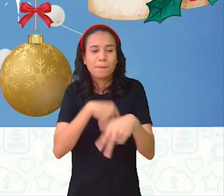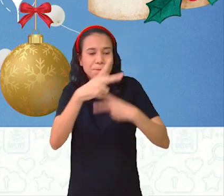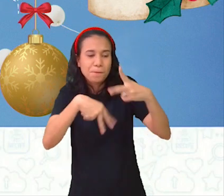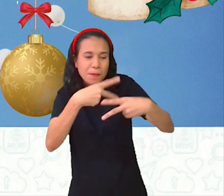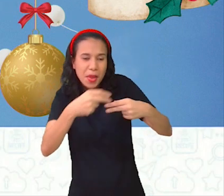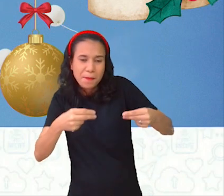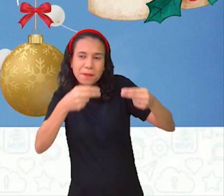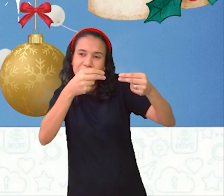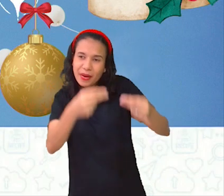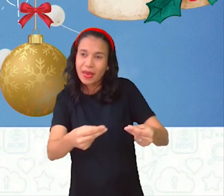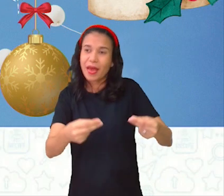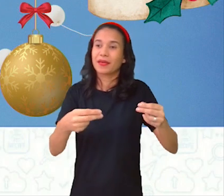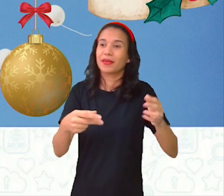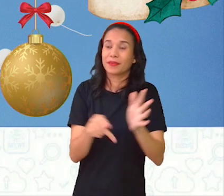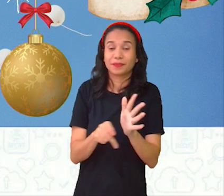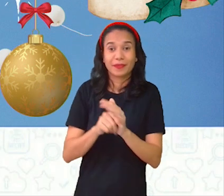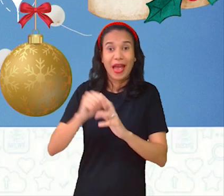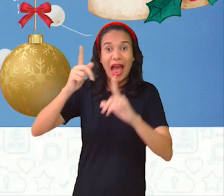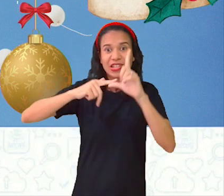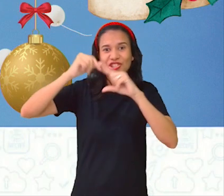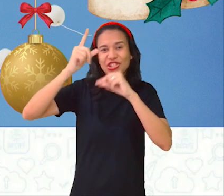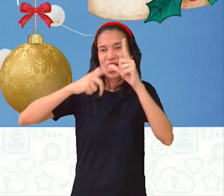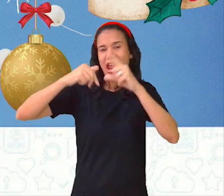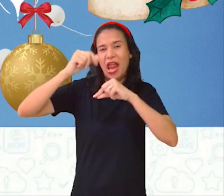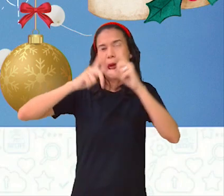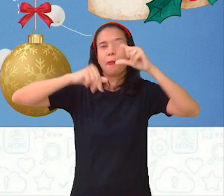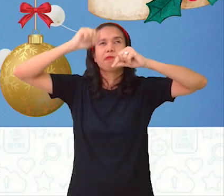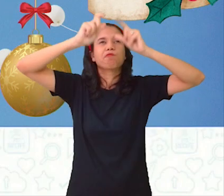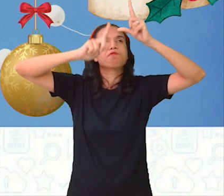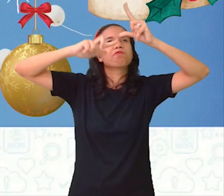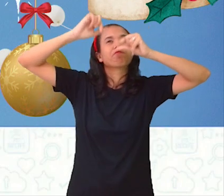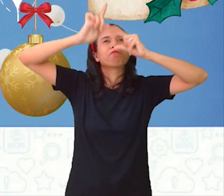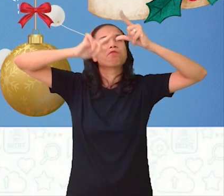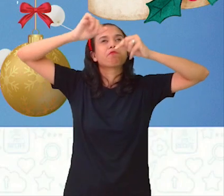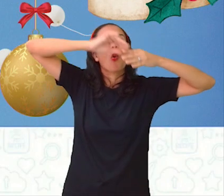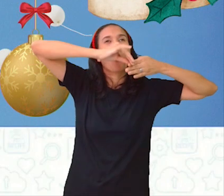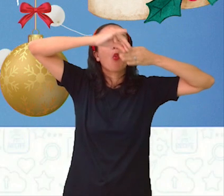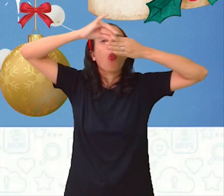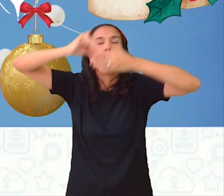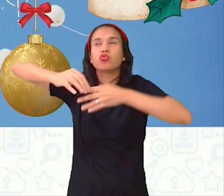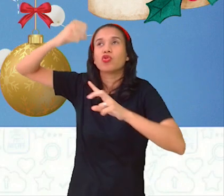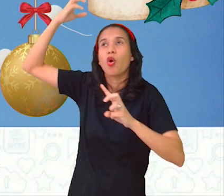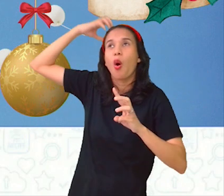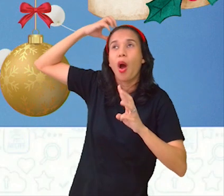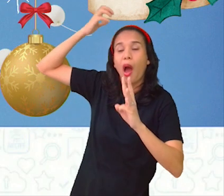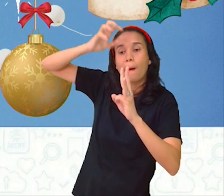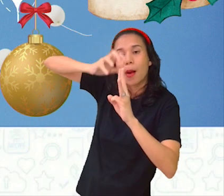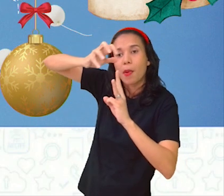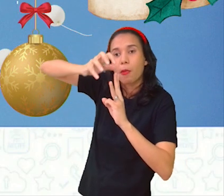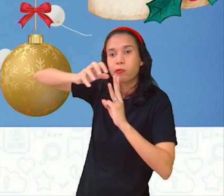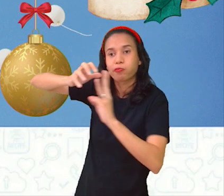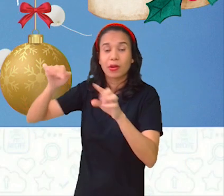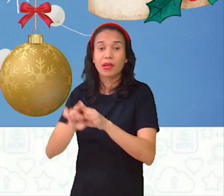presentes, né? A estrela de Natal, que representa, né, a estrela que guiou os Reis Magos. E, por fim, o